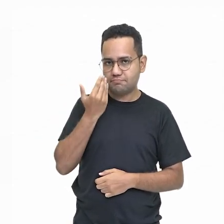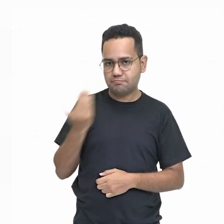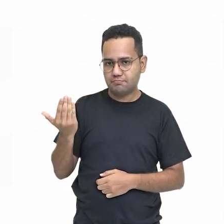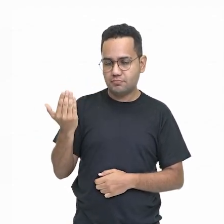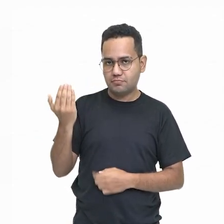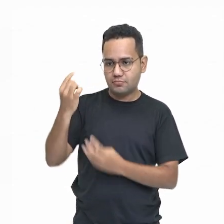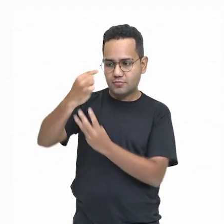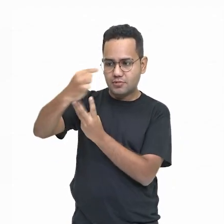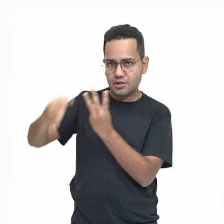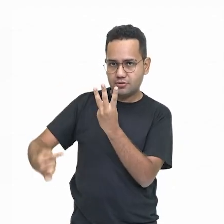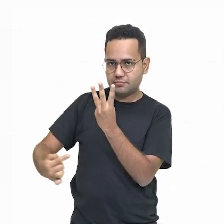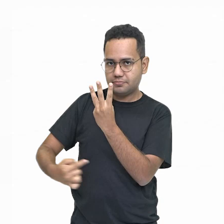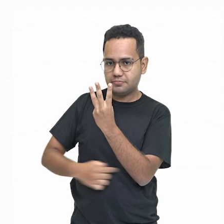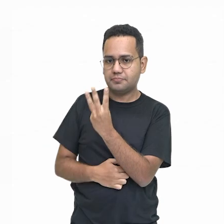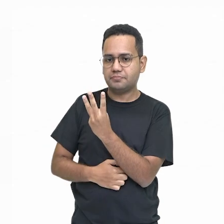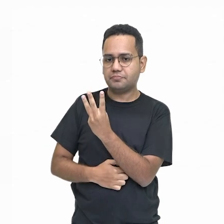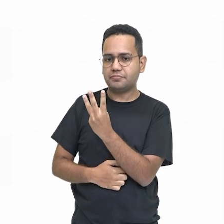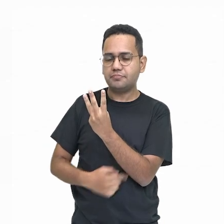tem que